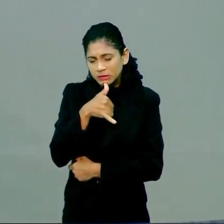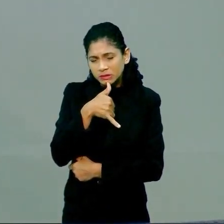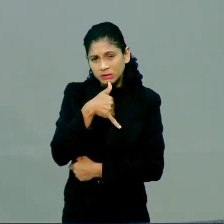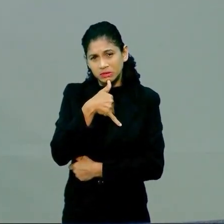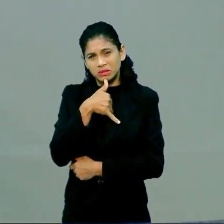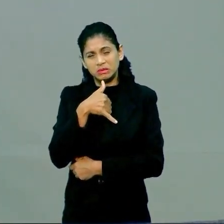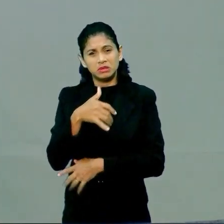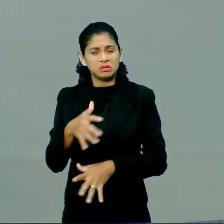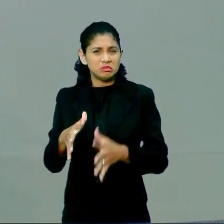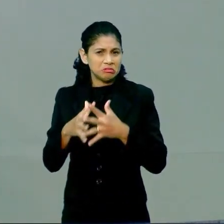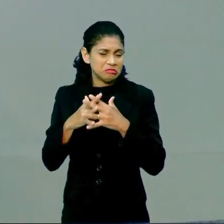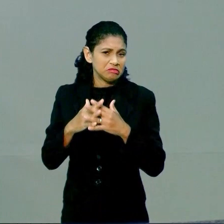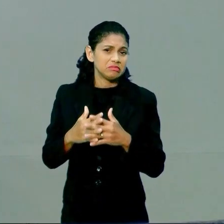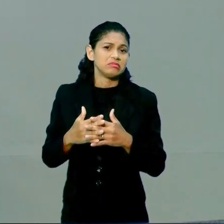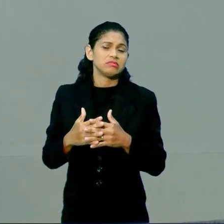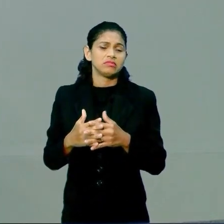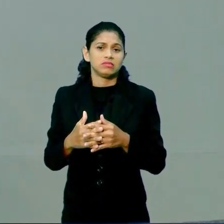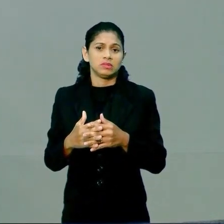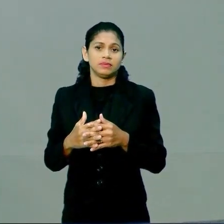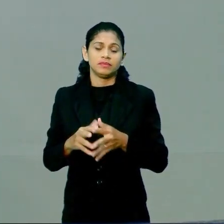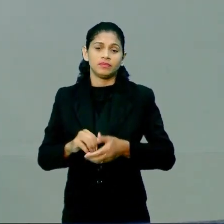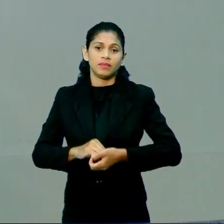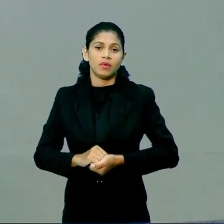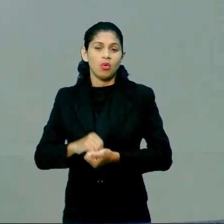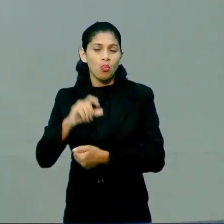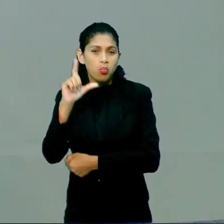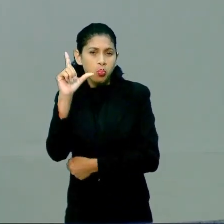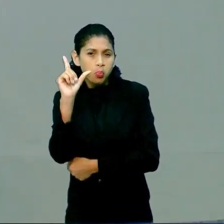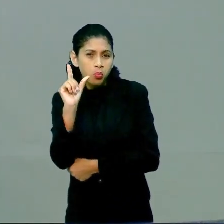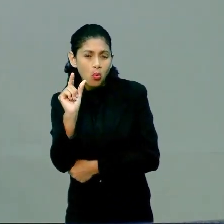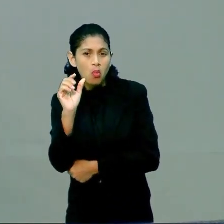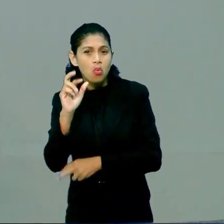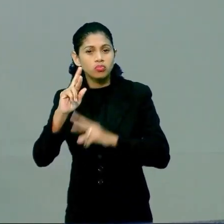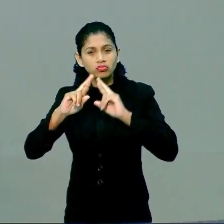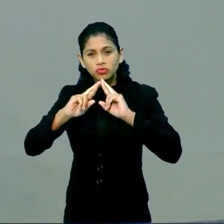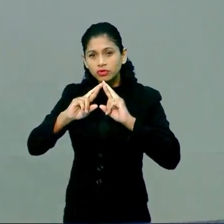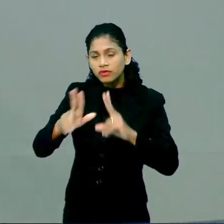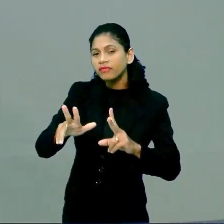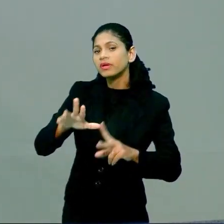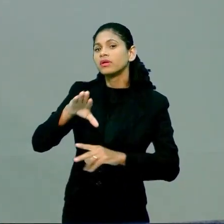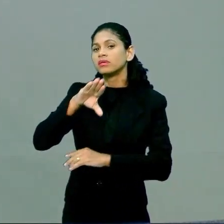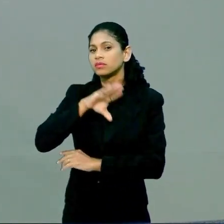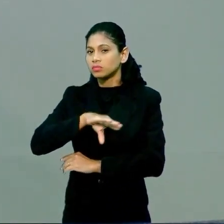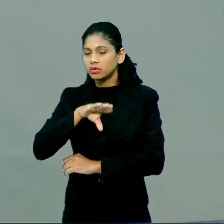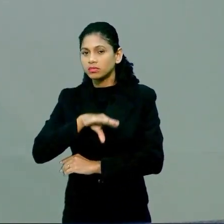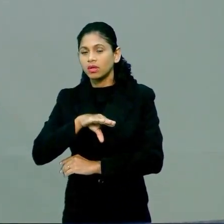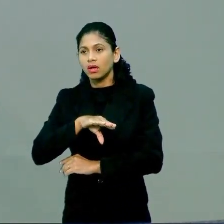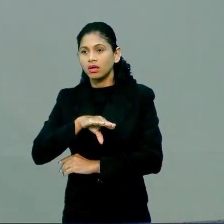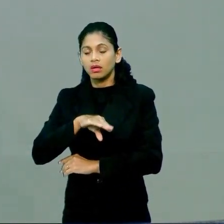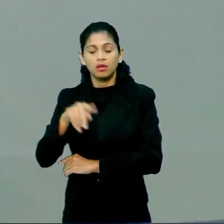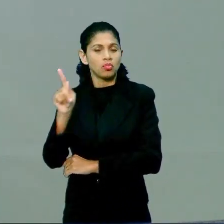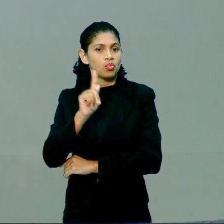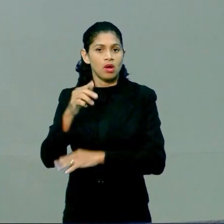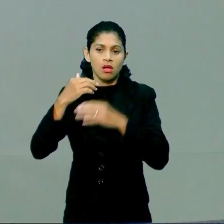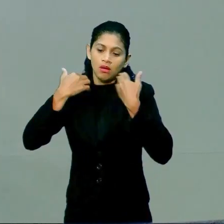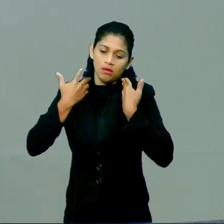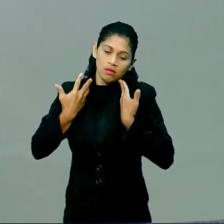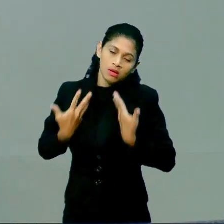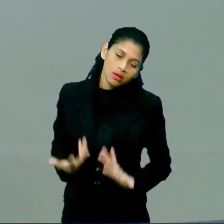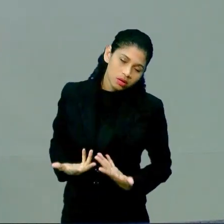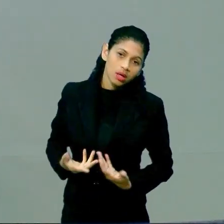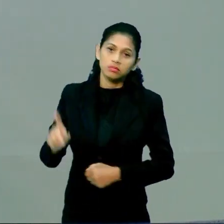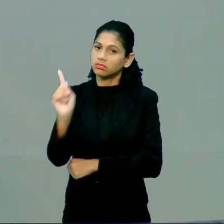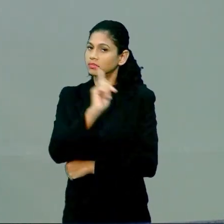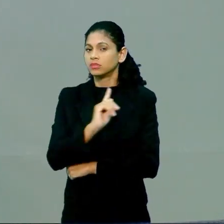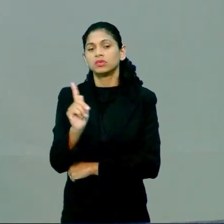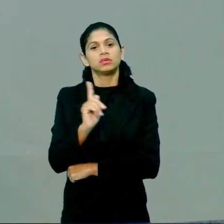meio aborrecido ele é um pouco diente da língua portuguesa mas ele não é um adjetivo Digamos que um adjetivo Positivo né Ele é meio que